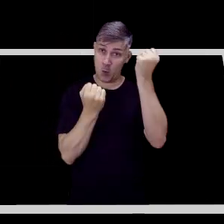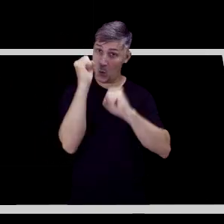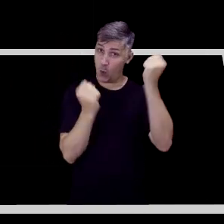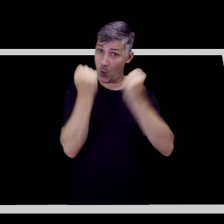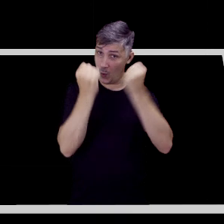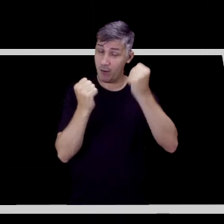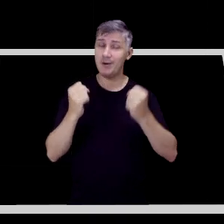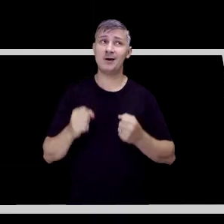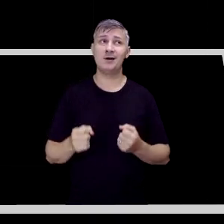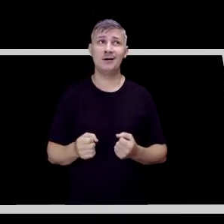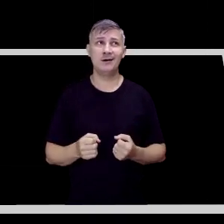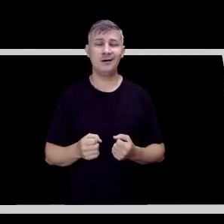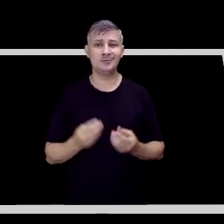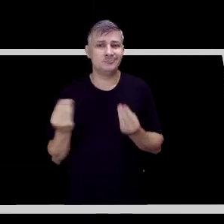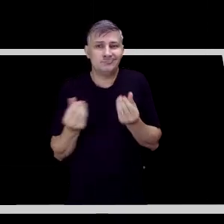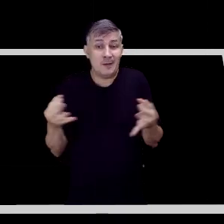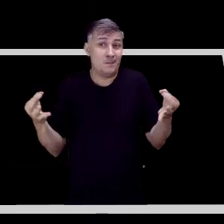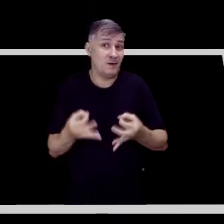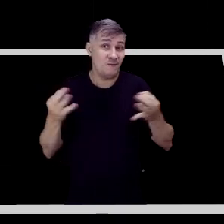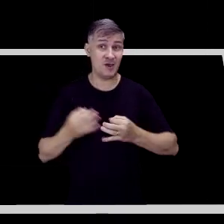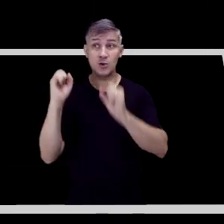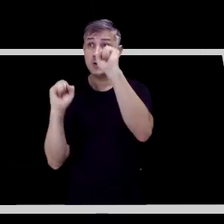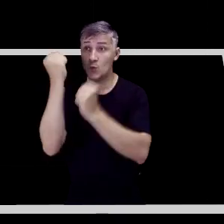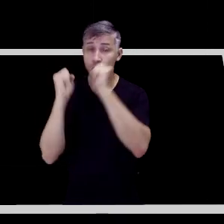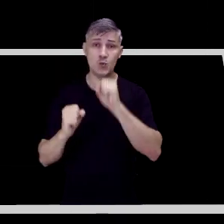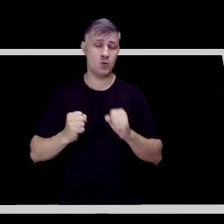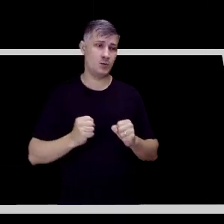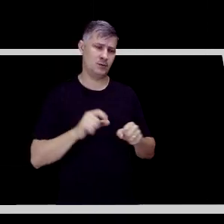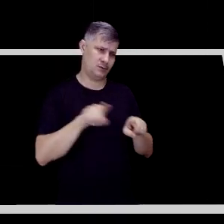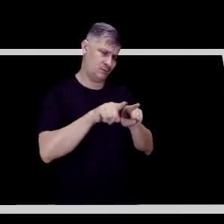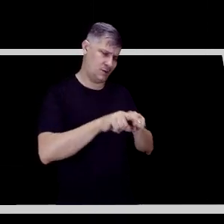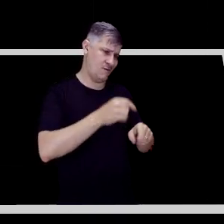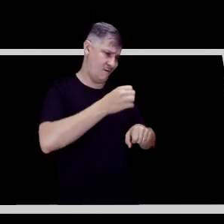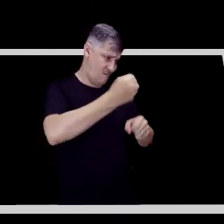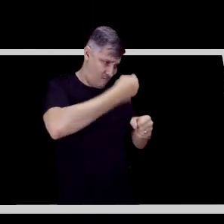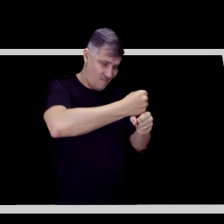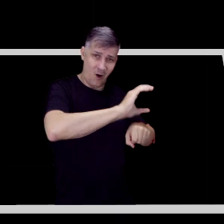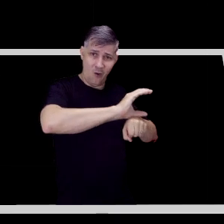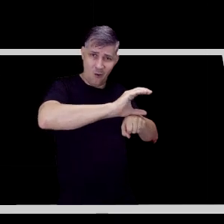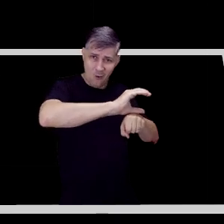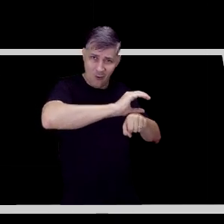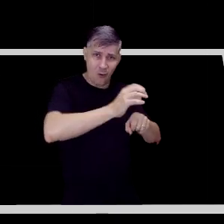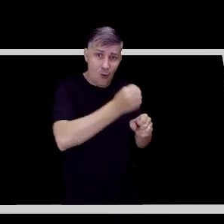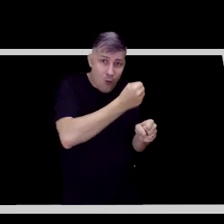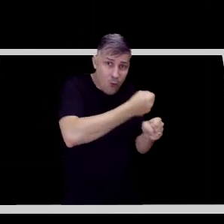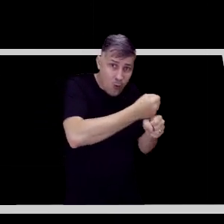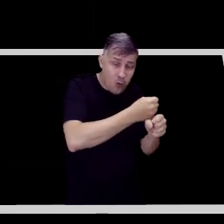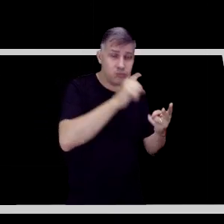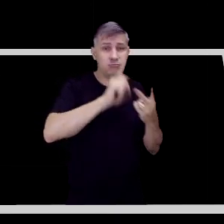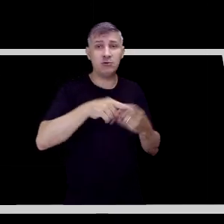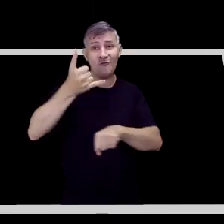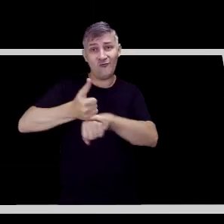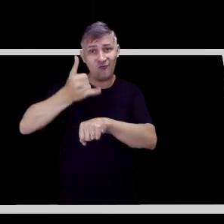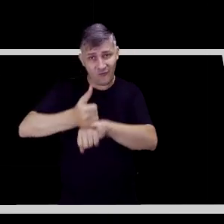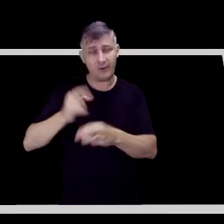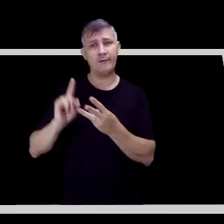industrializado, né? Assim, com a precisão da indústria, como o concreto e como o aço, já há muito tempo, ou já